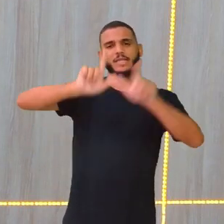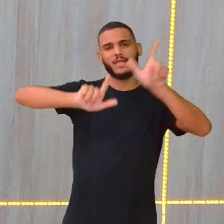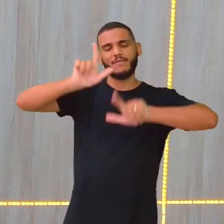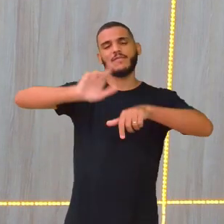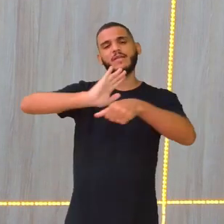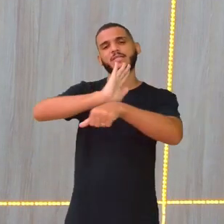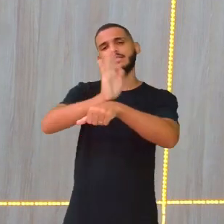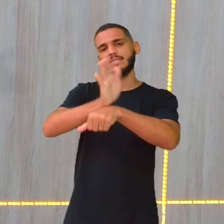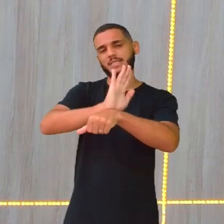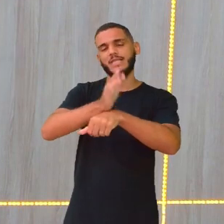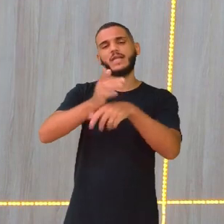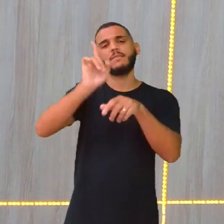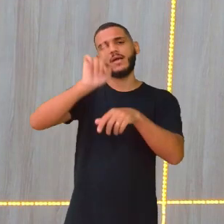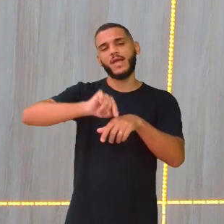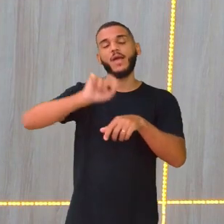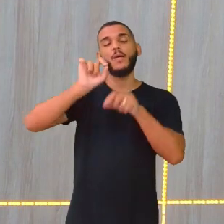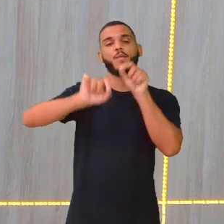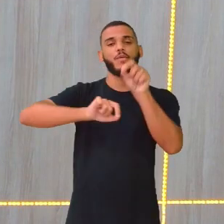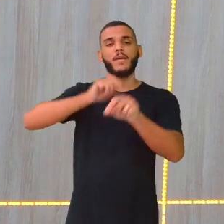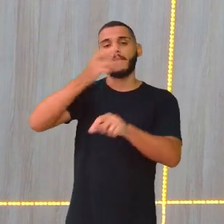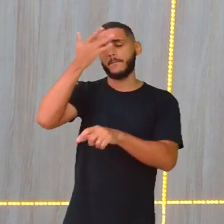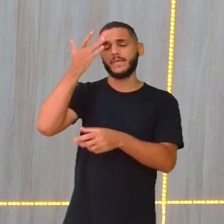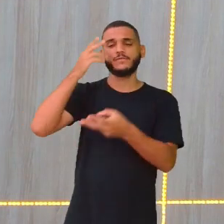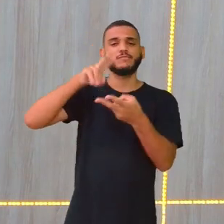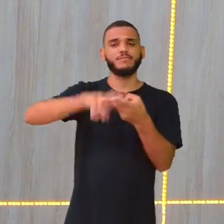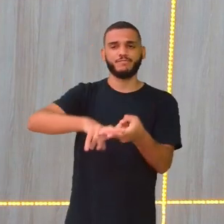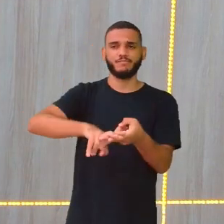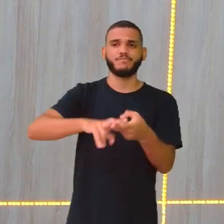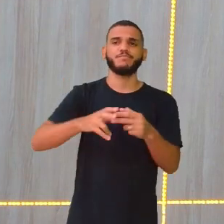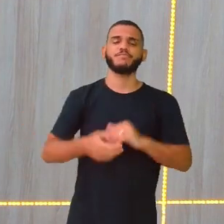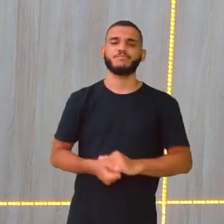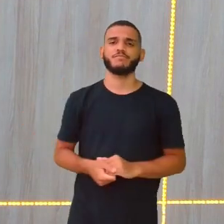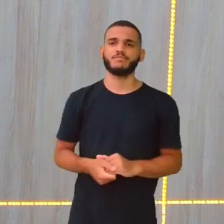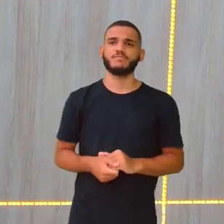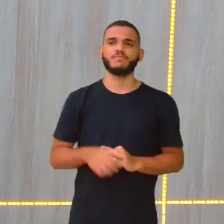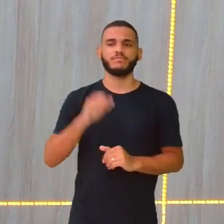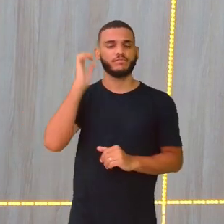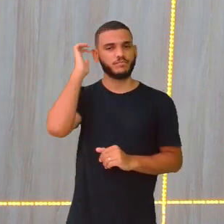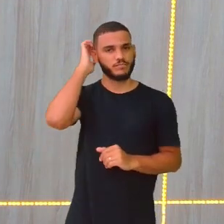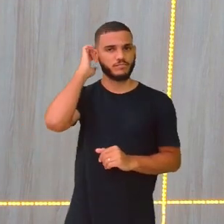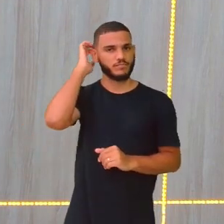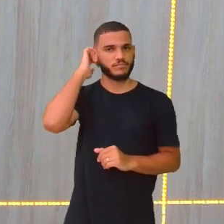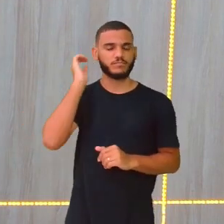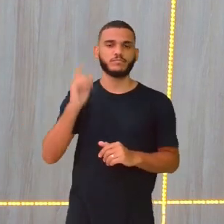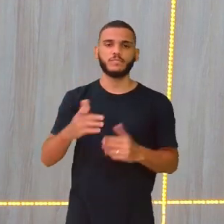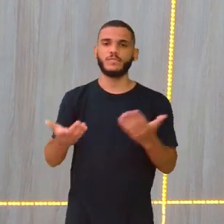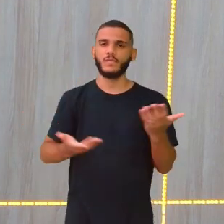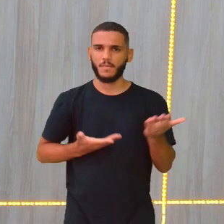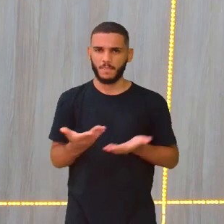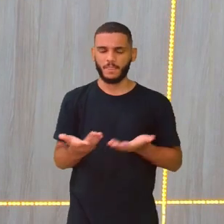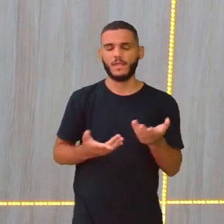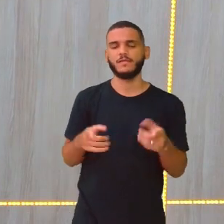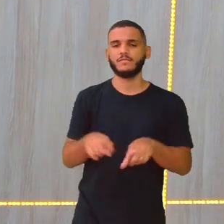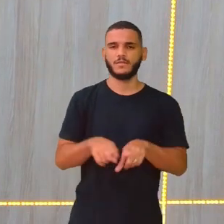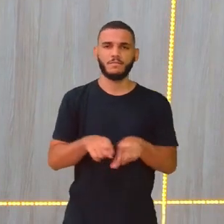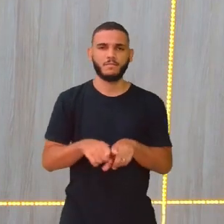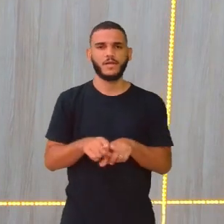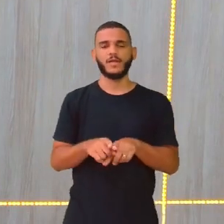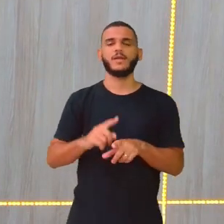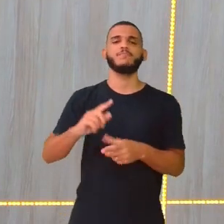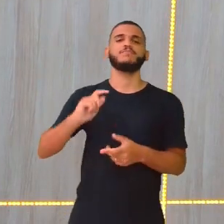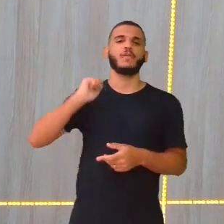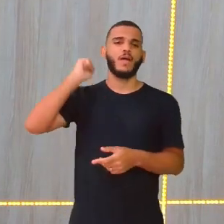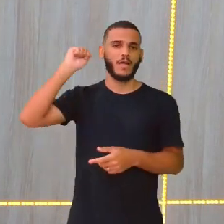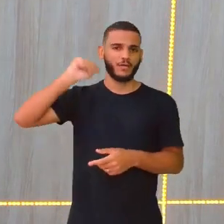no cinema, é no papel de pessoas escravizadas. E aí, além de empregados, atores e atrizes negros também